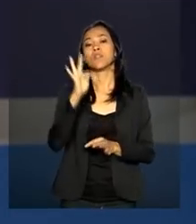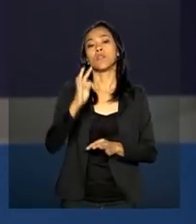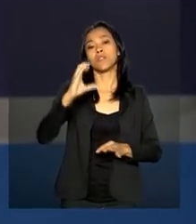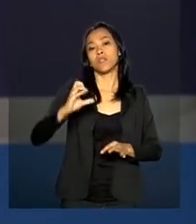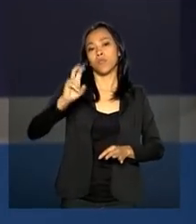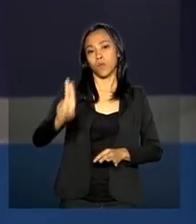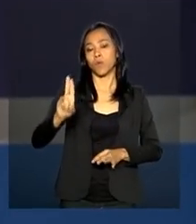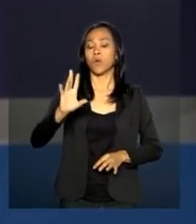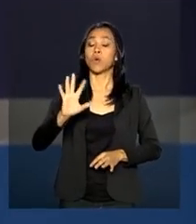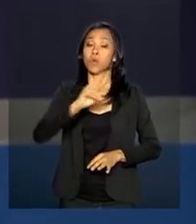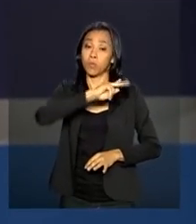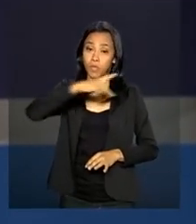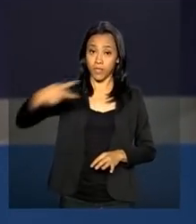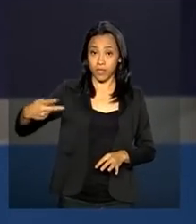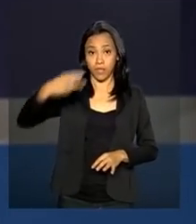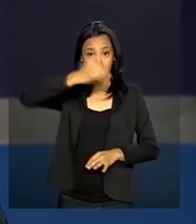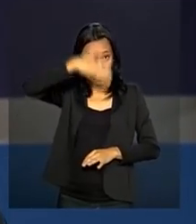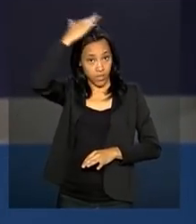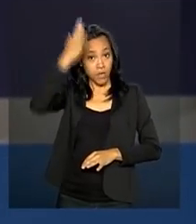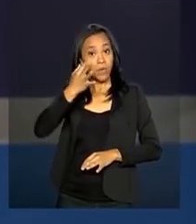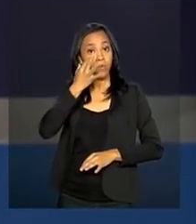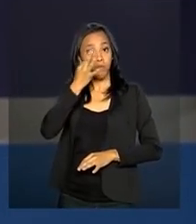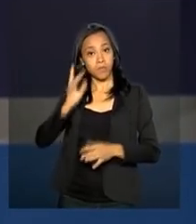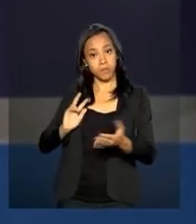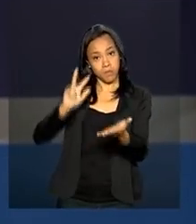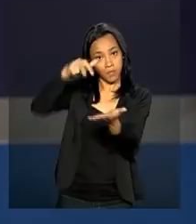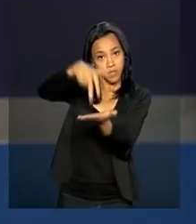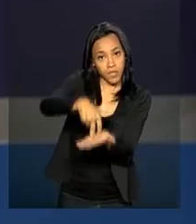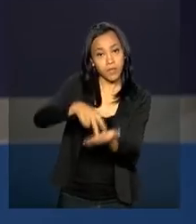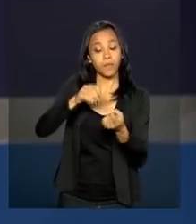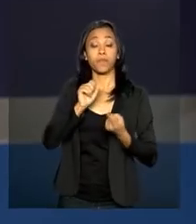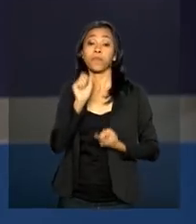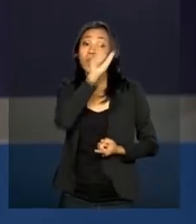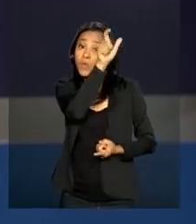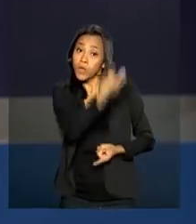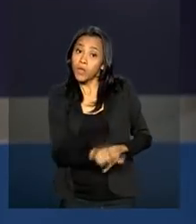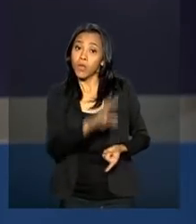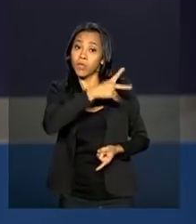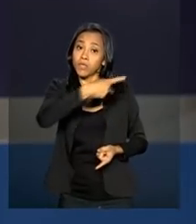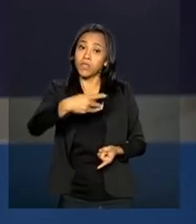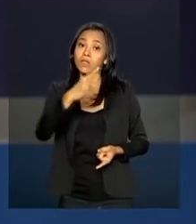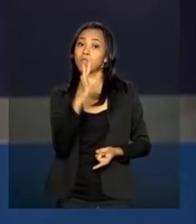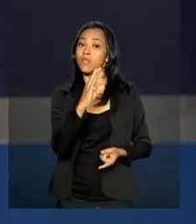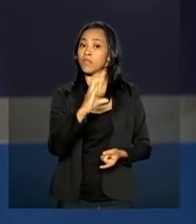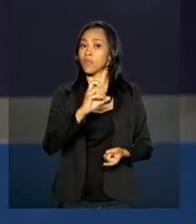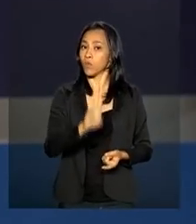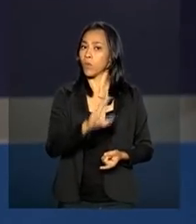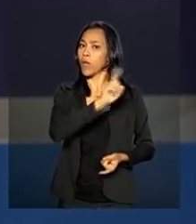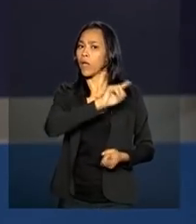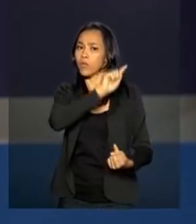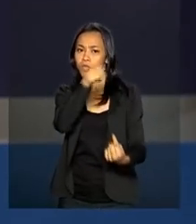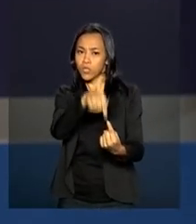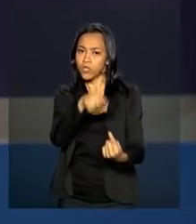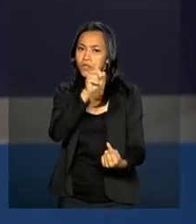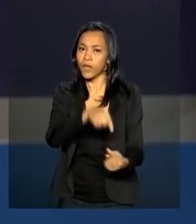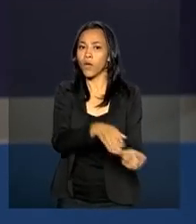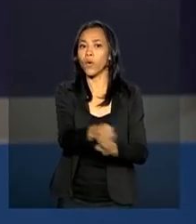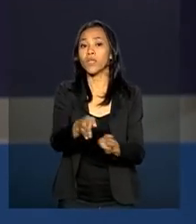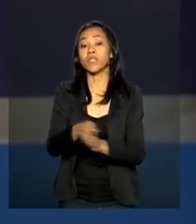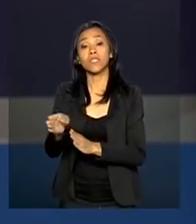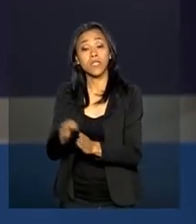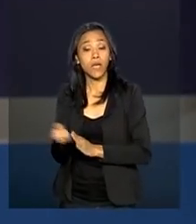participou do evento nesta manhã o presidente do TCU Raimundo Carneiro disse que a ideia do encontro é auxiliar a gestão do